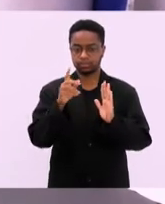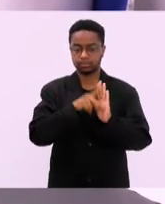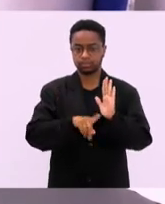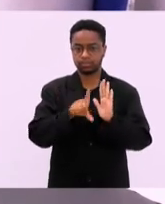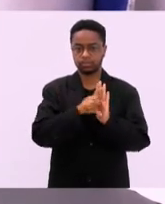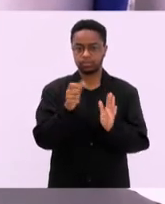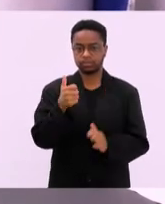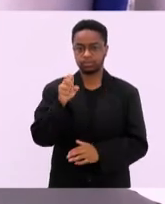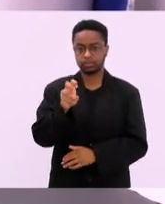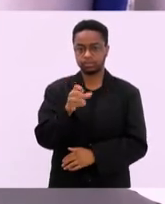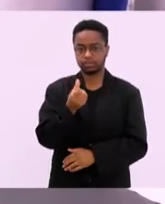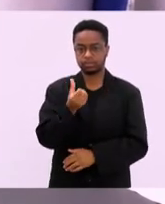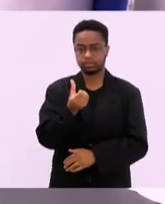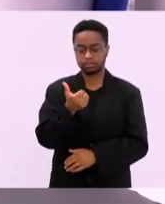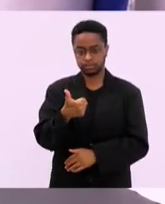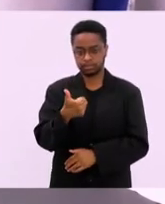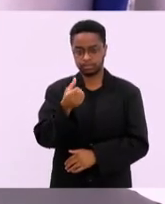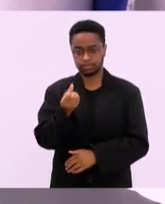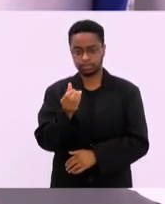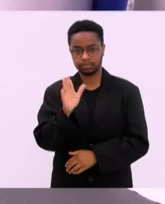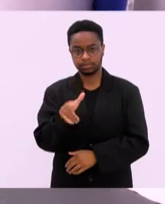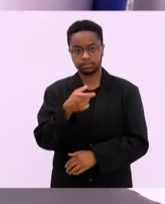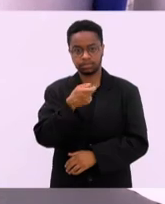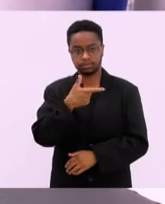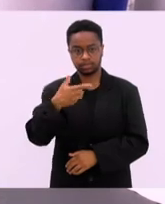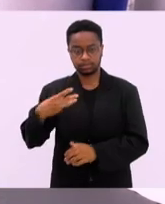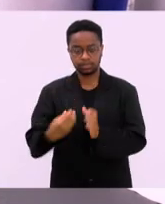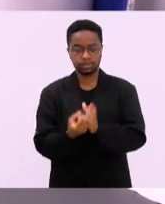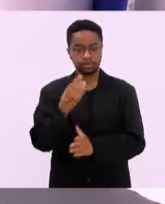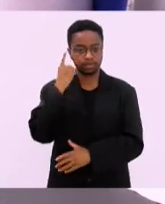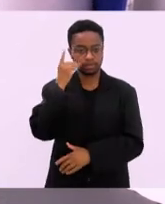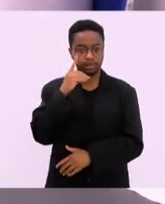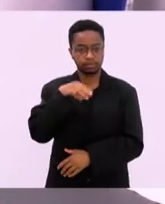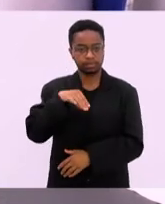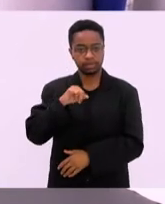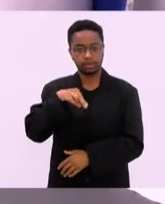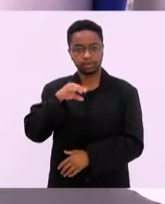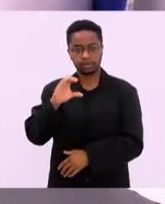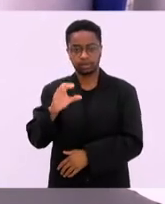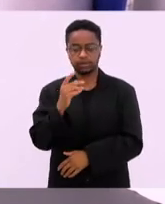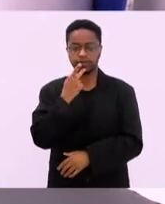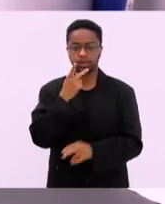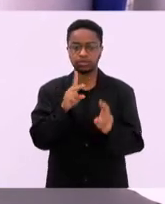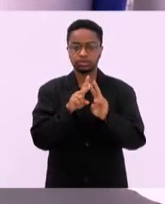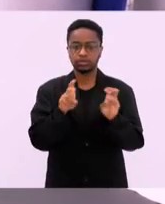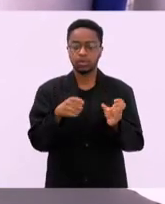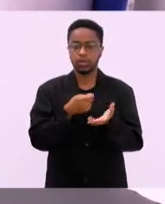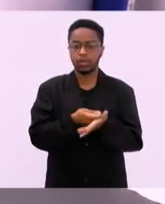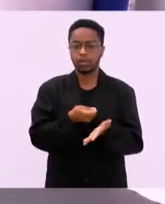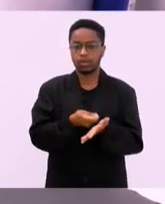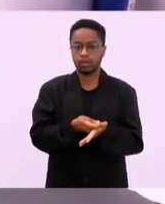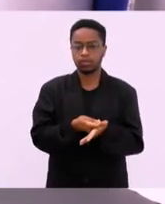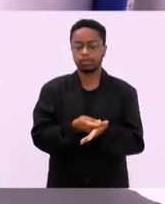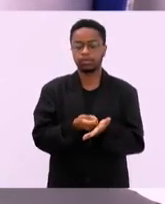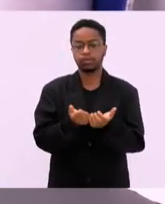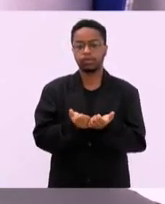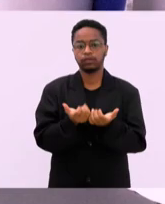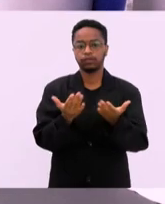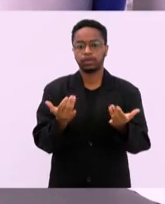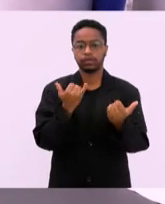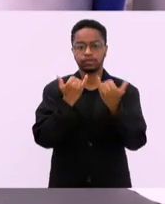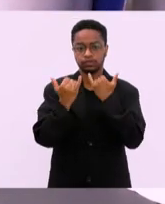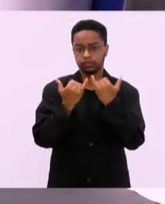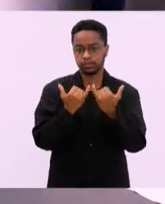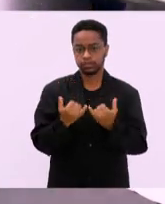1516 de 23, de autoria do deputado Carlos Mink, que dispõe sobre a obrigatoriedade de fornecimento de